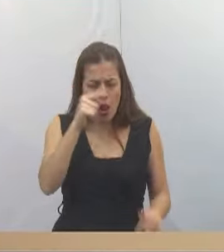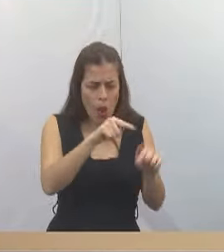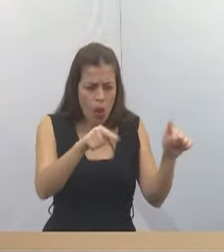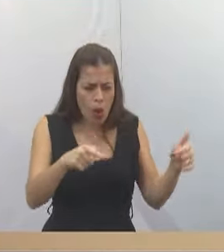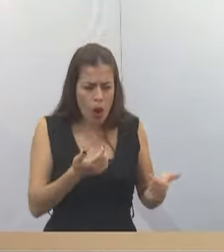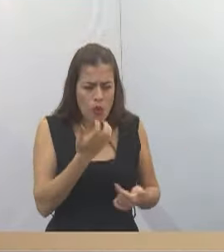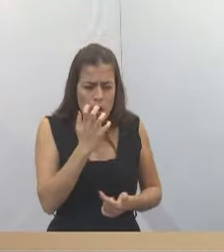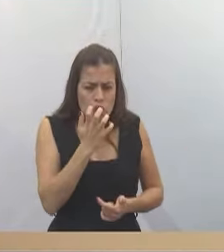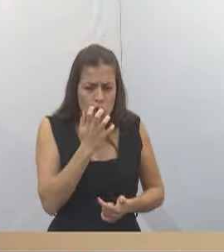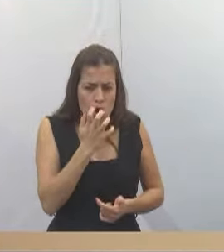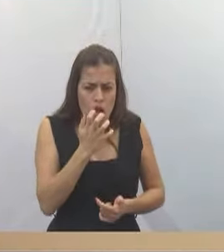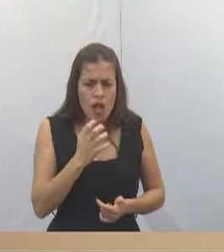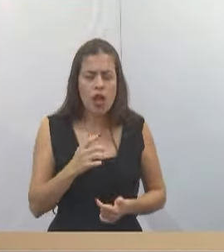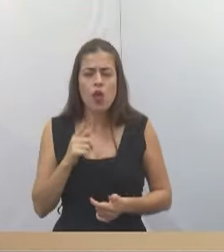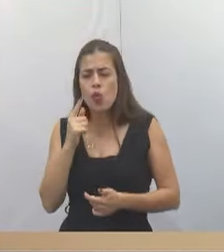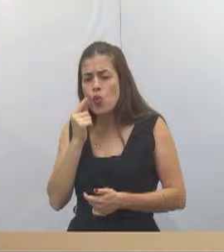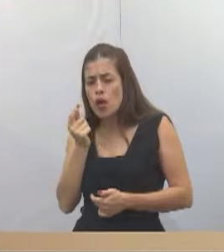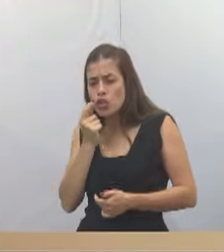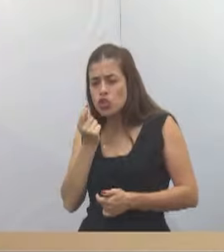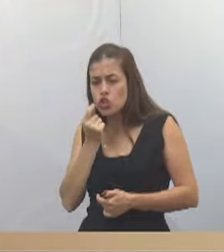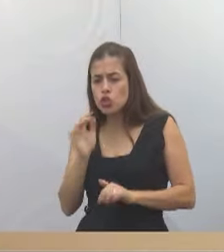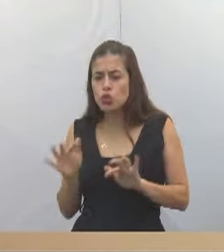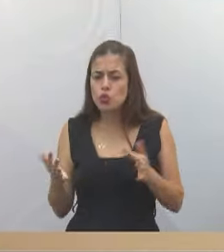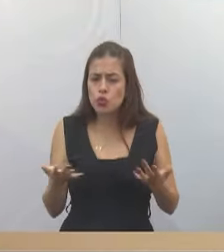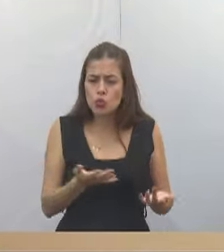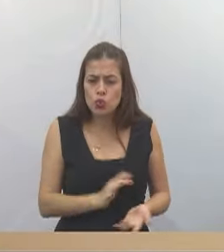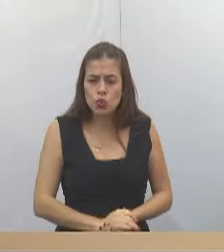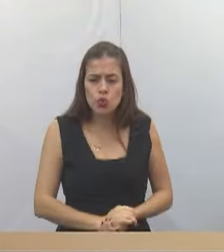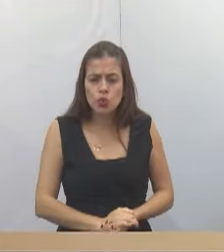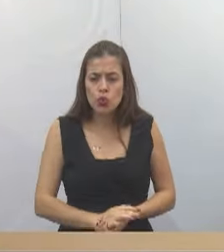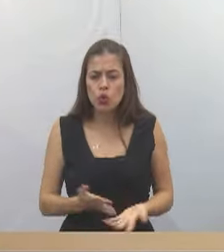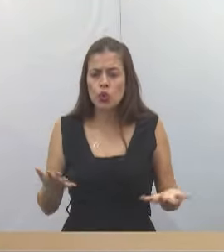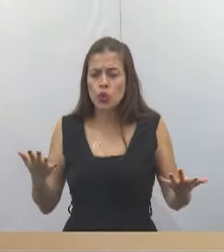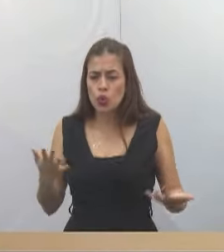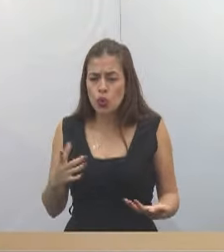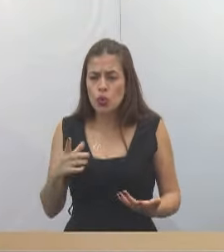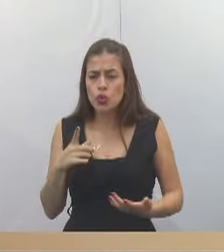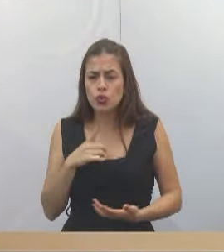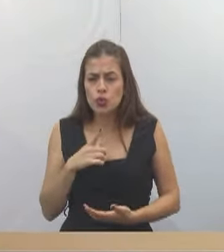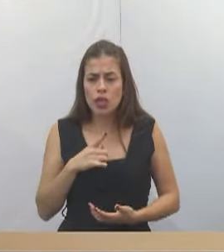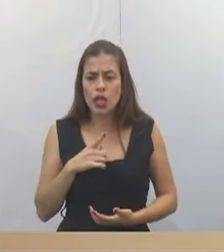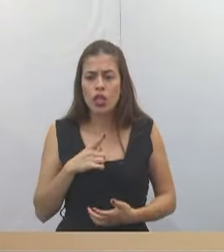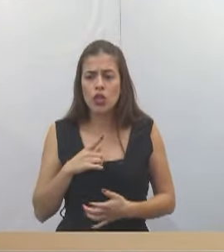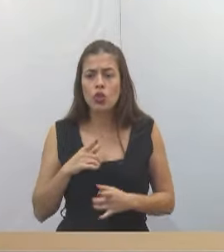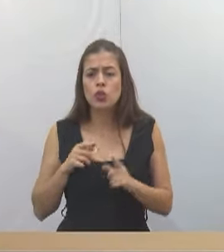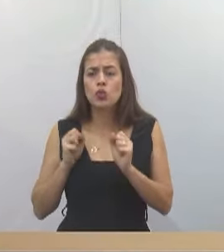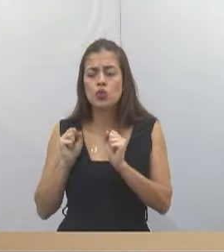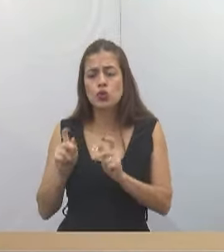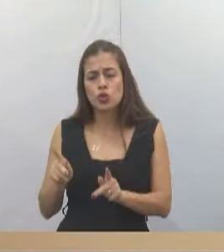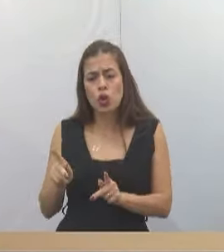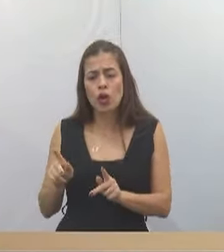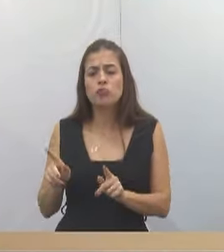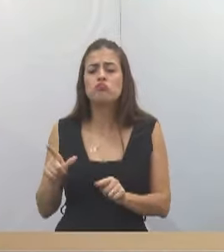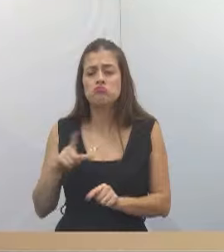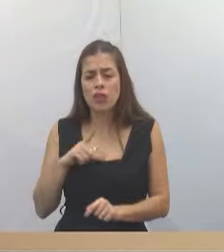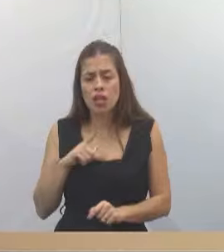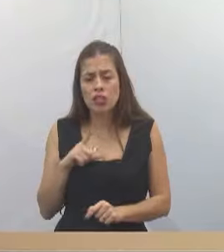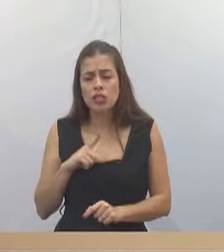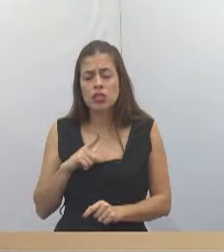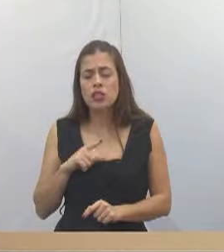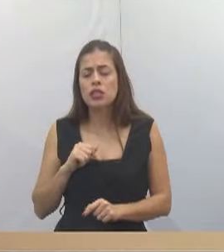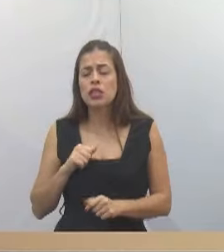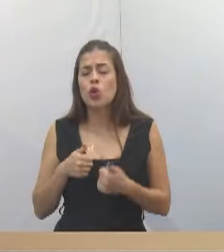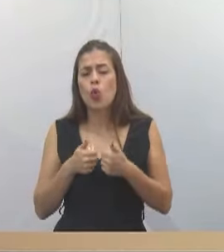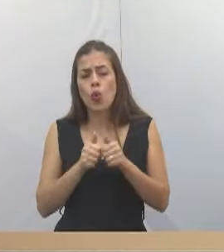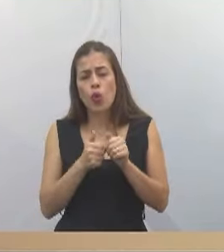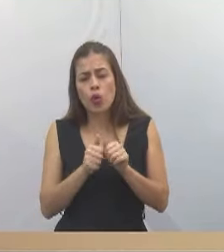do cachorrinho e no cantinho do gatinho. Hoje em dia tem espaço pet no shopping, hoje em dia os animais podem andar no